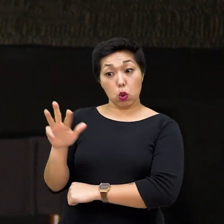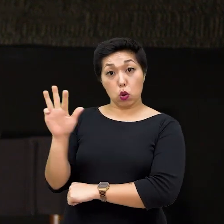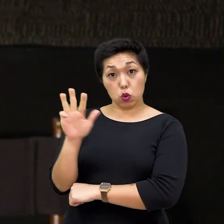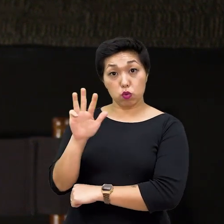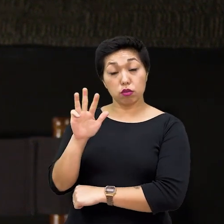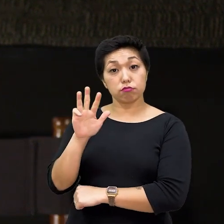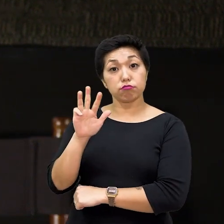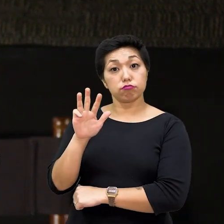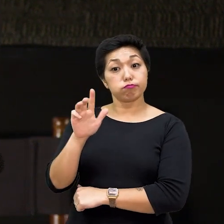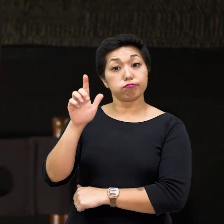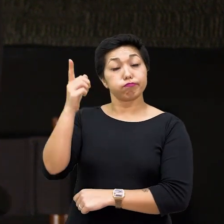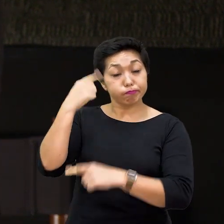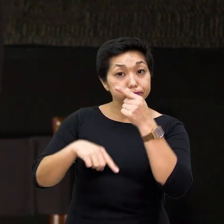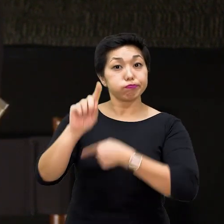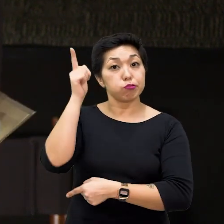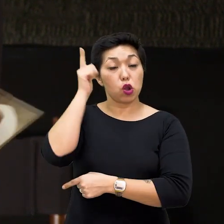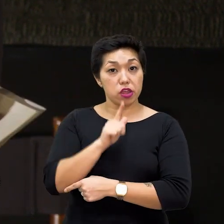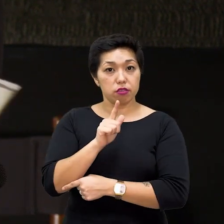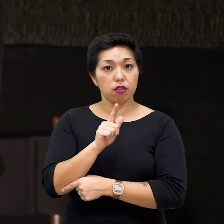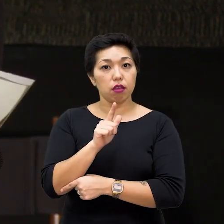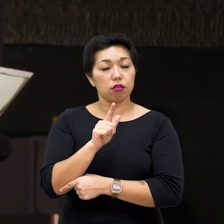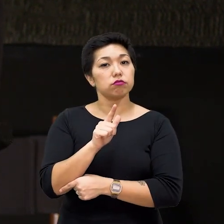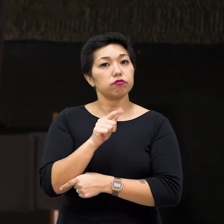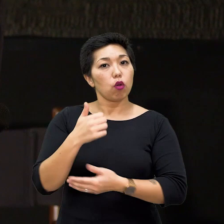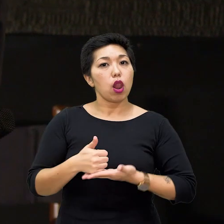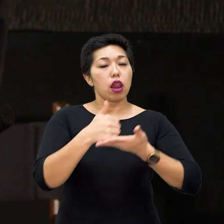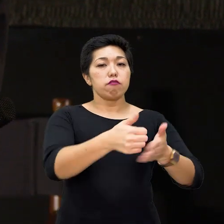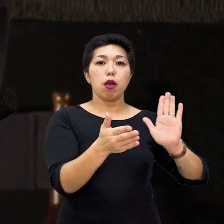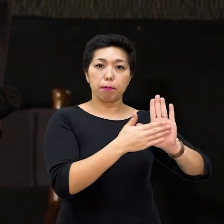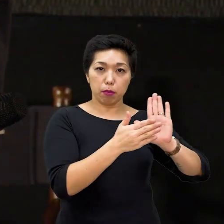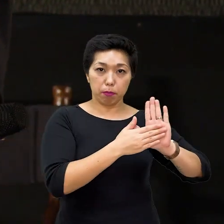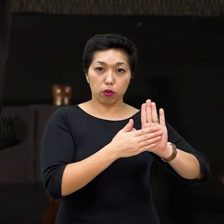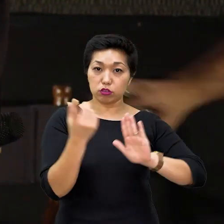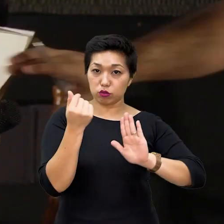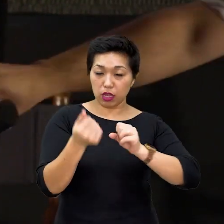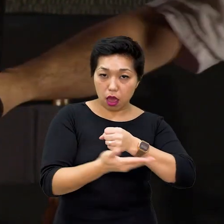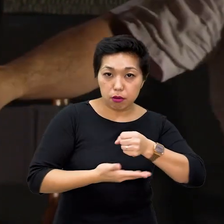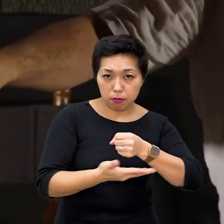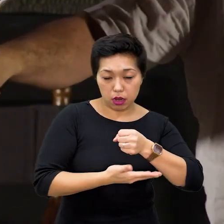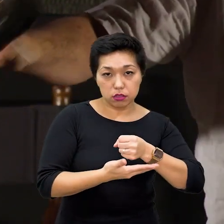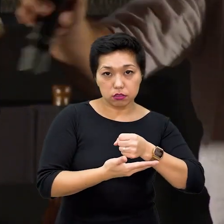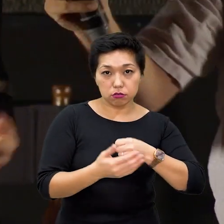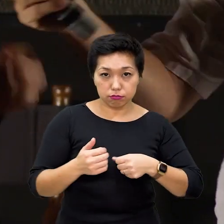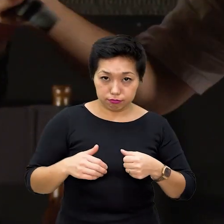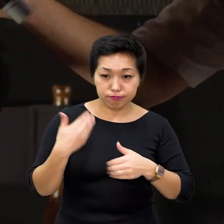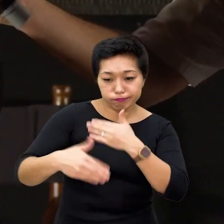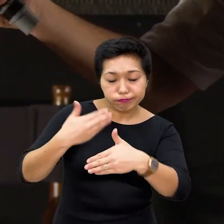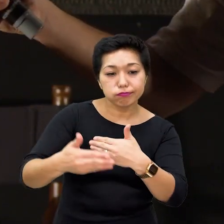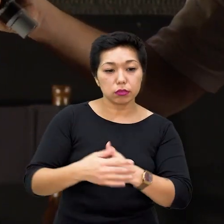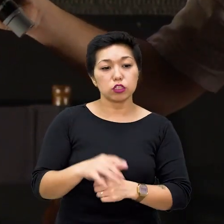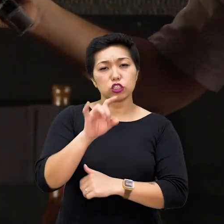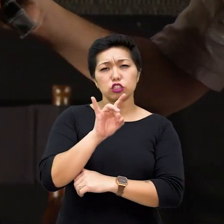levar adiante a proposta da renda básica, só para vocês terem